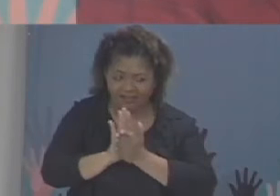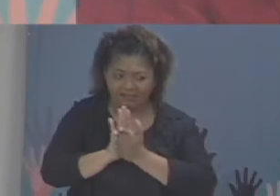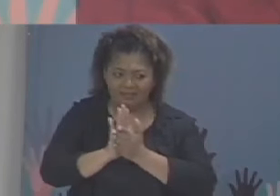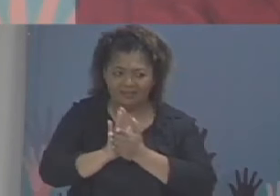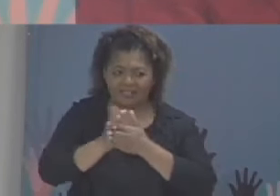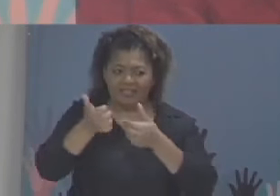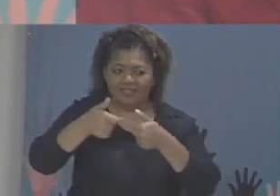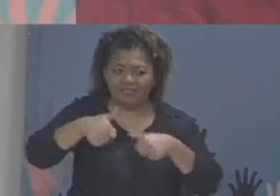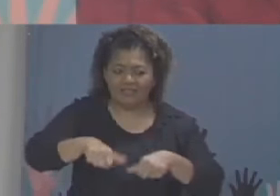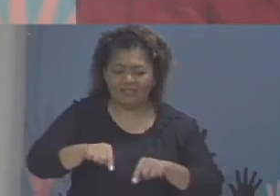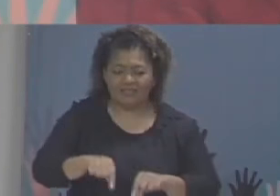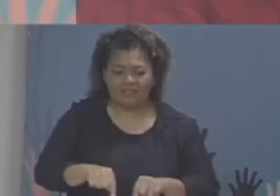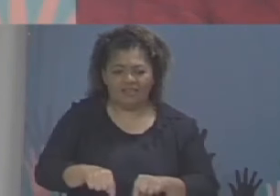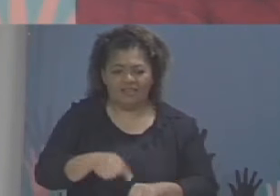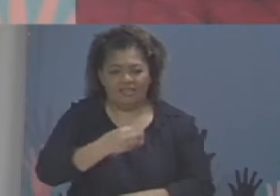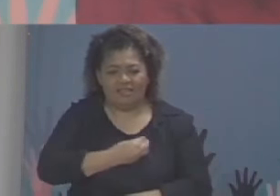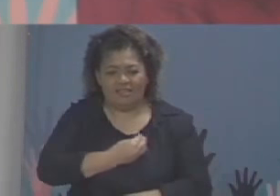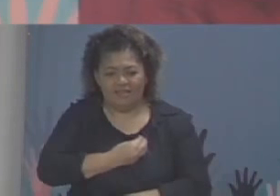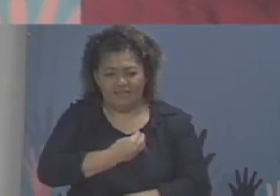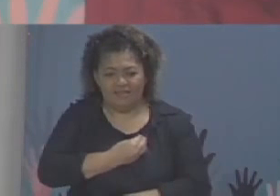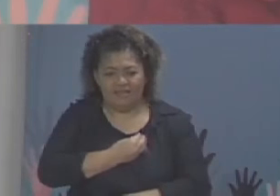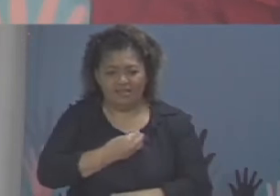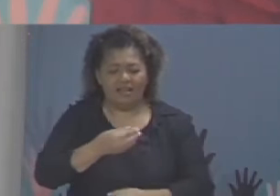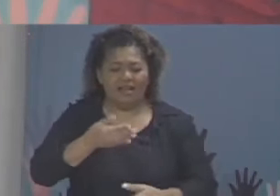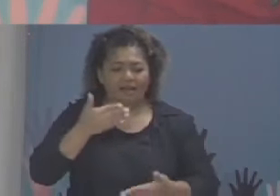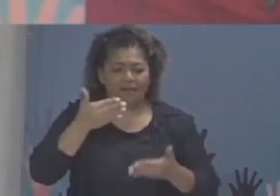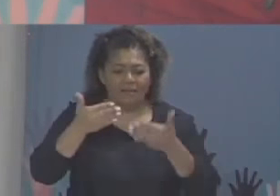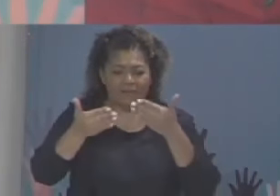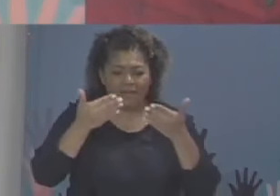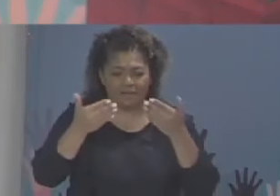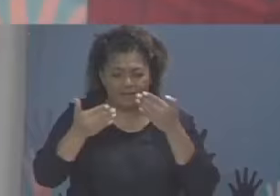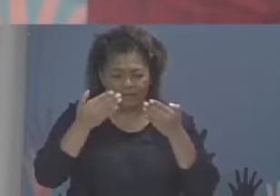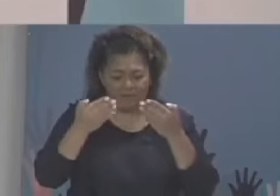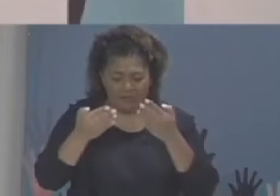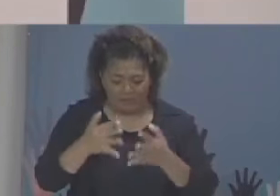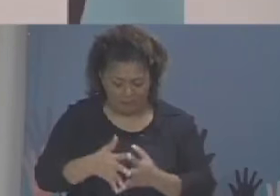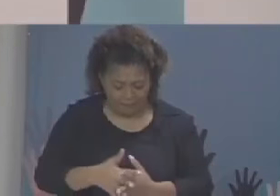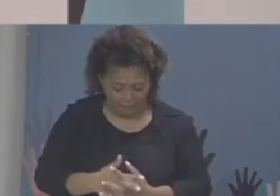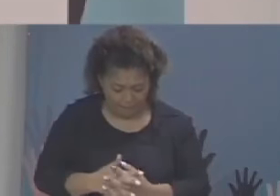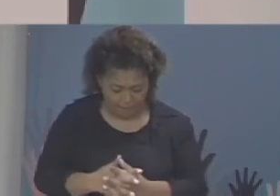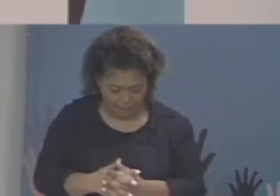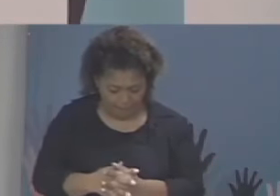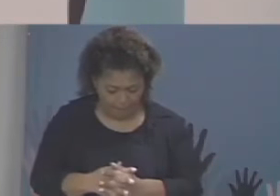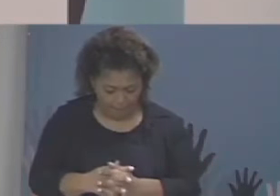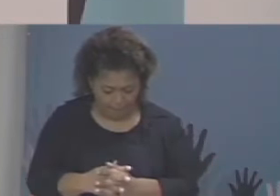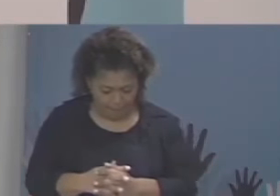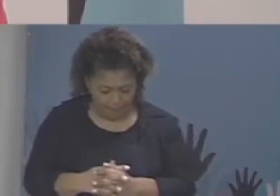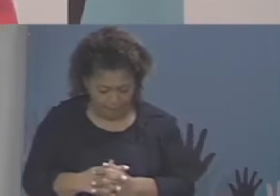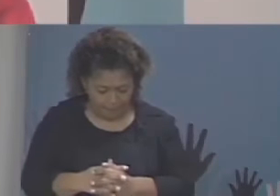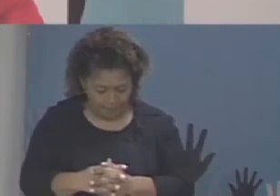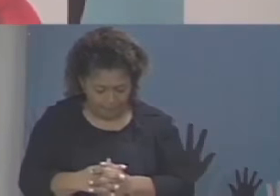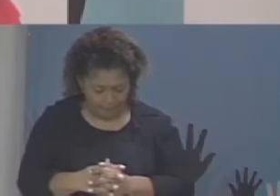mesmo da vida coletiva da psicologia. Sentaram-se no aparelho. Conclua.